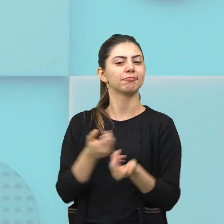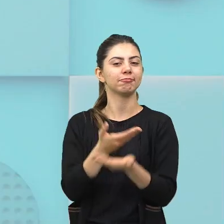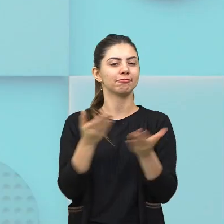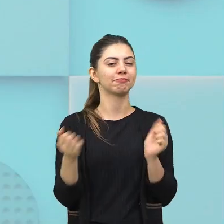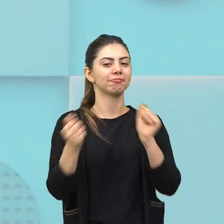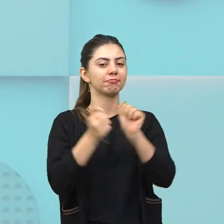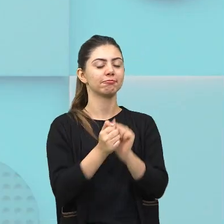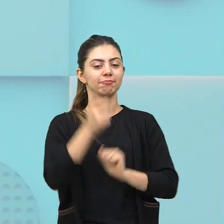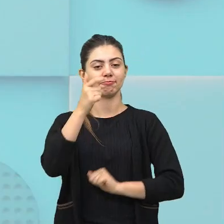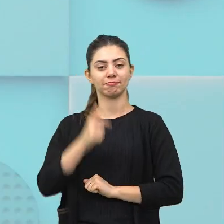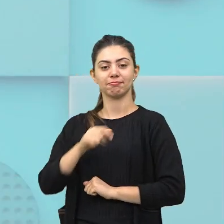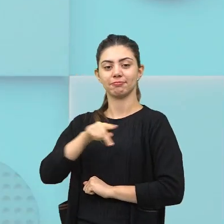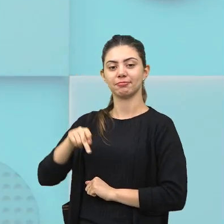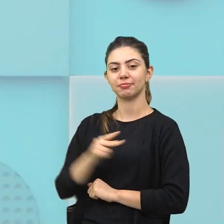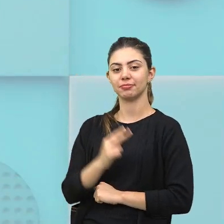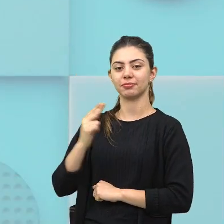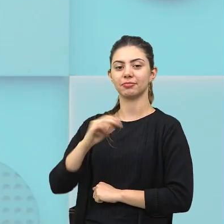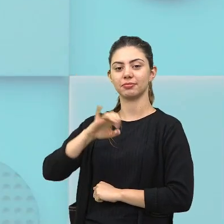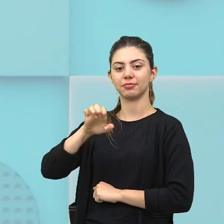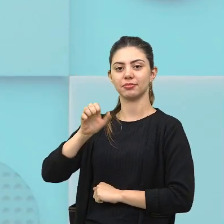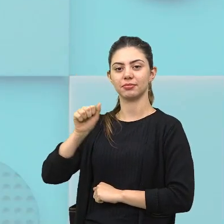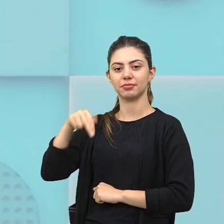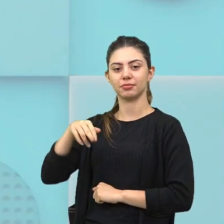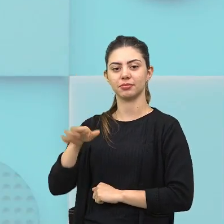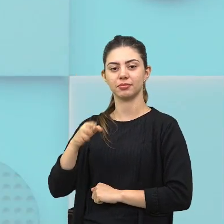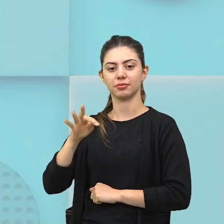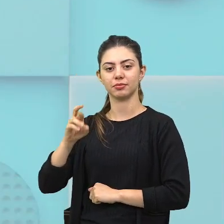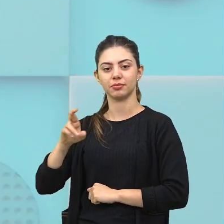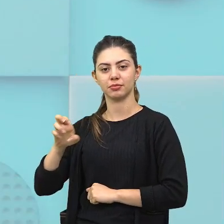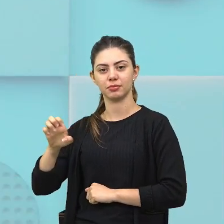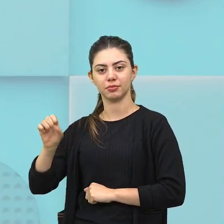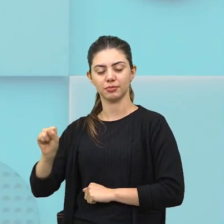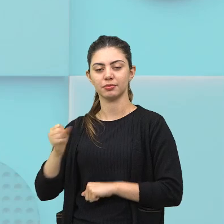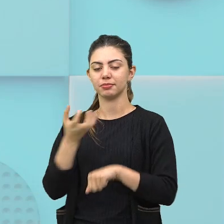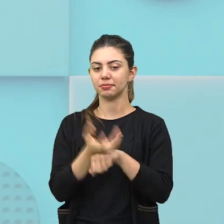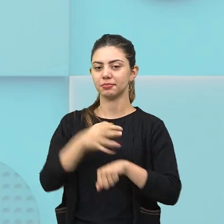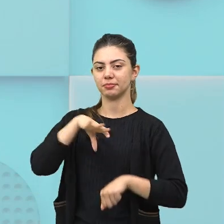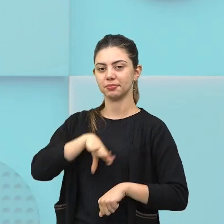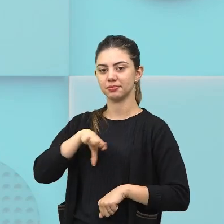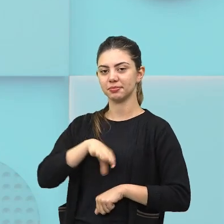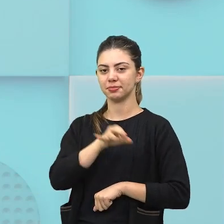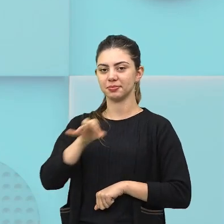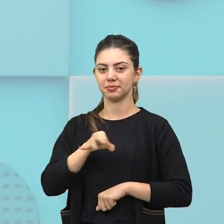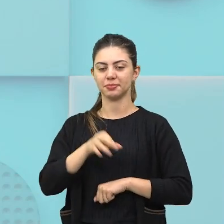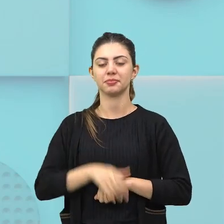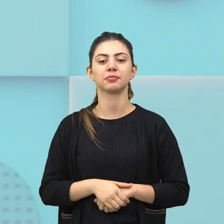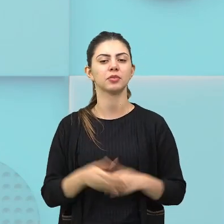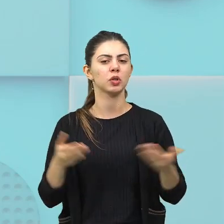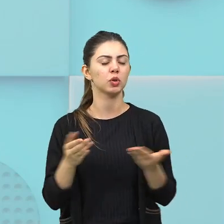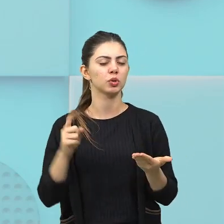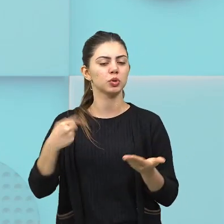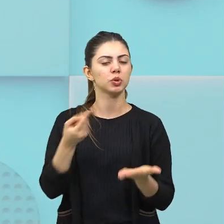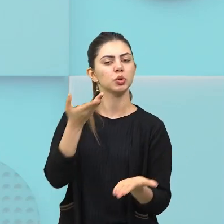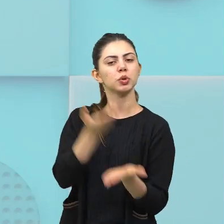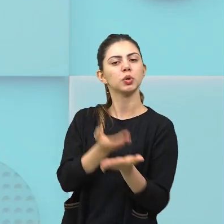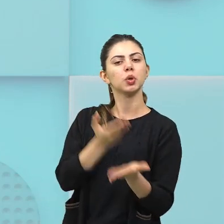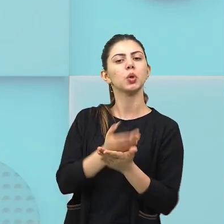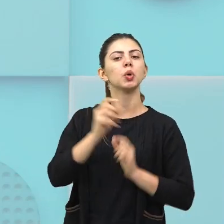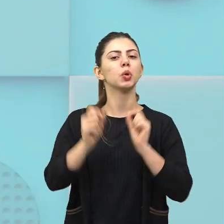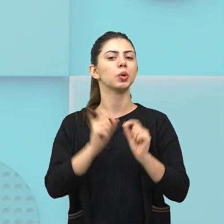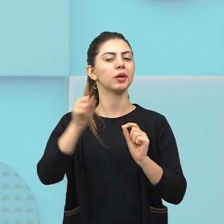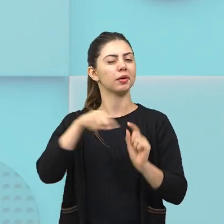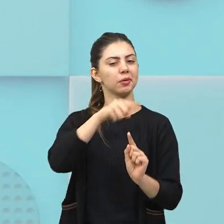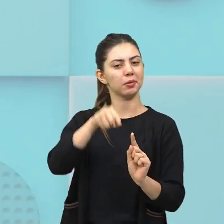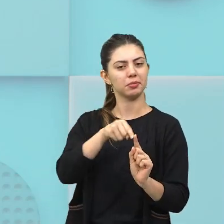aqui. Eu sou o professor Jean Torres, do componente de Língua Portuguesa, e hoje nós vamos falar sobre o objeto